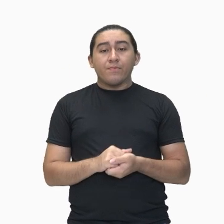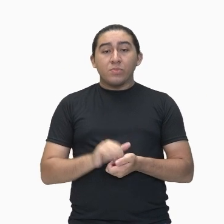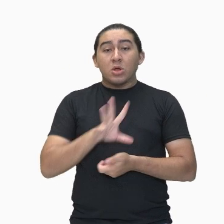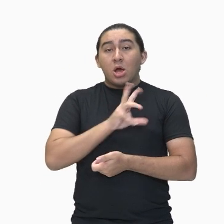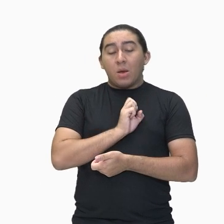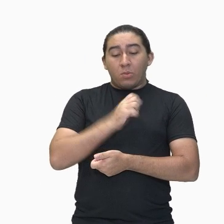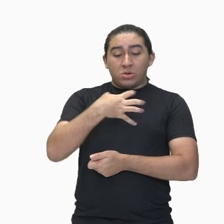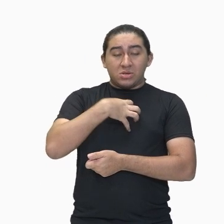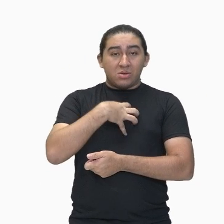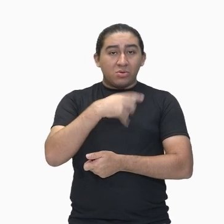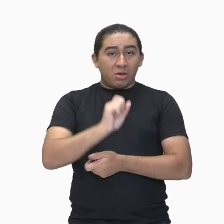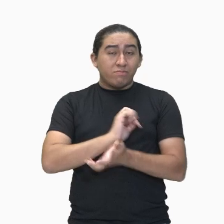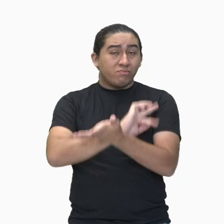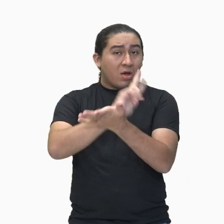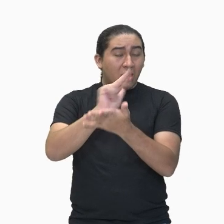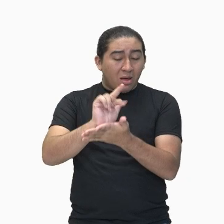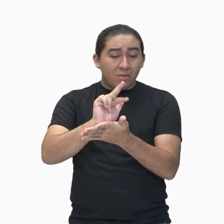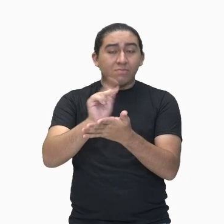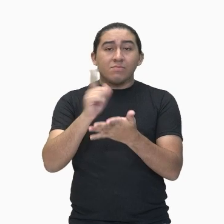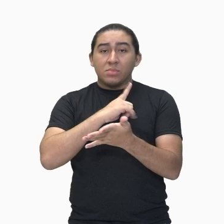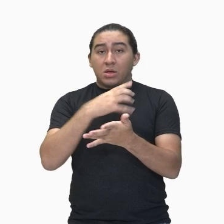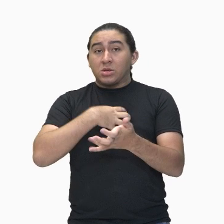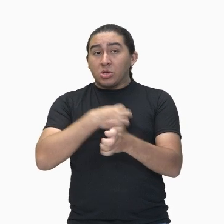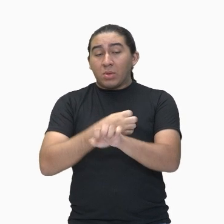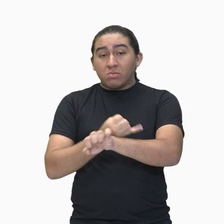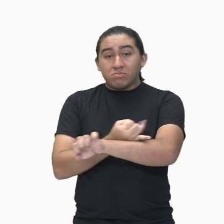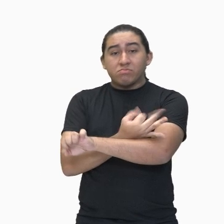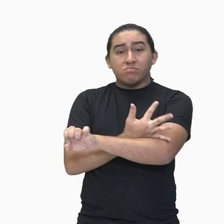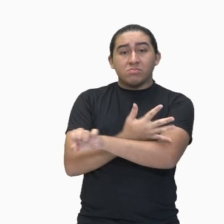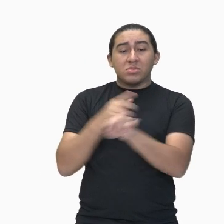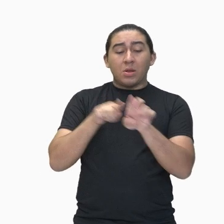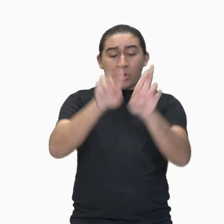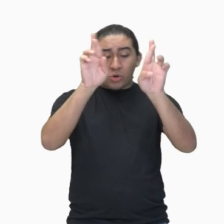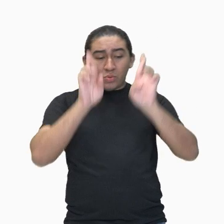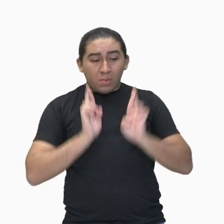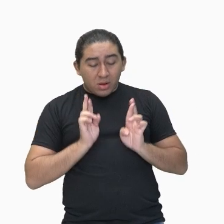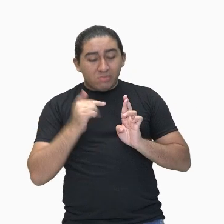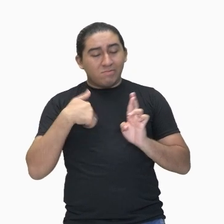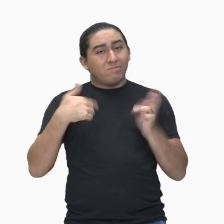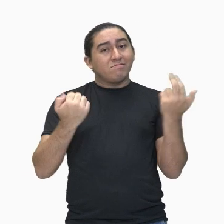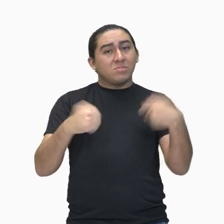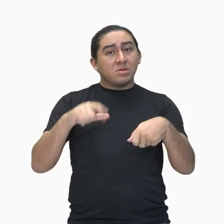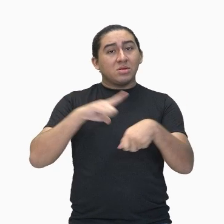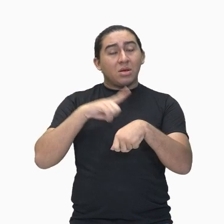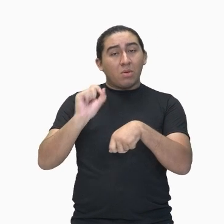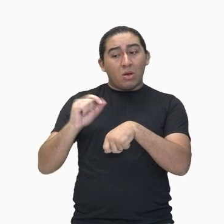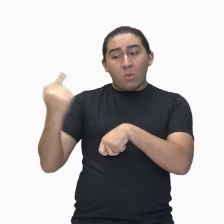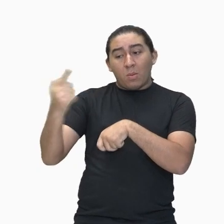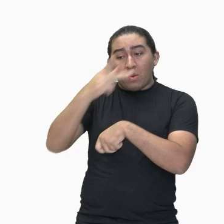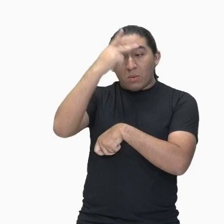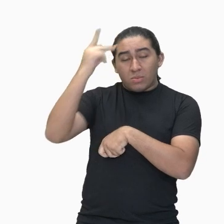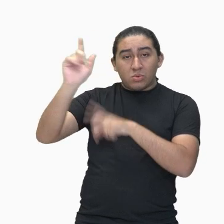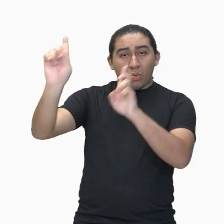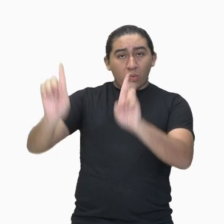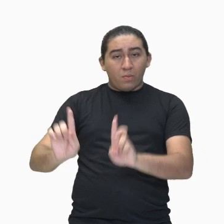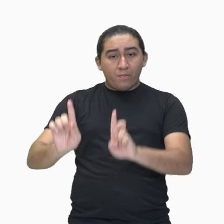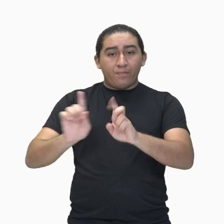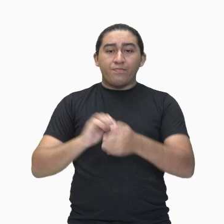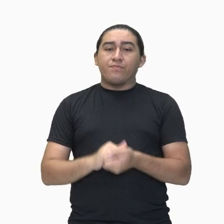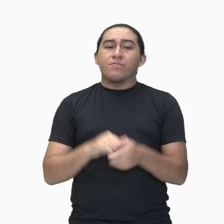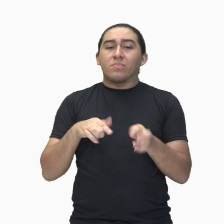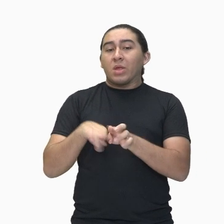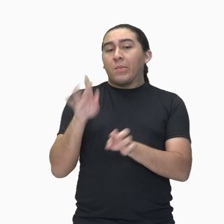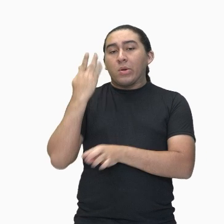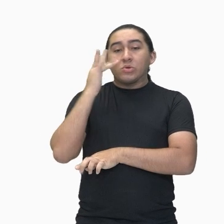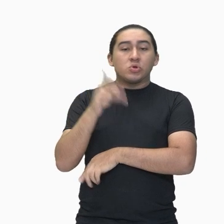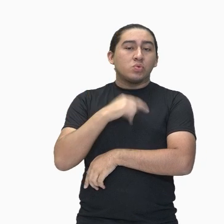a um perpétuo agrado. O decoro me obriga a um justo ouvido. E não sei